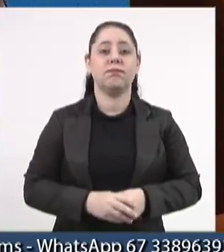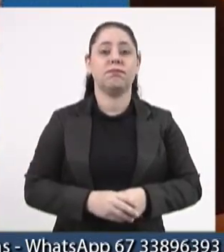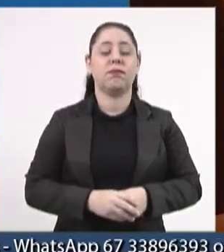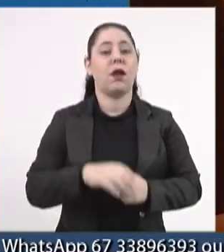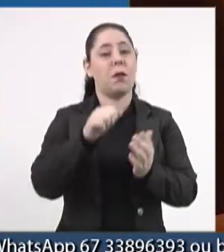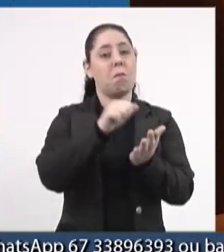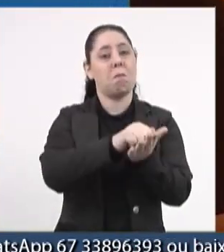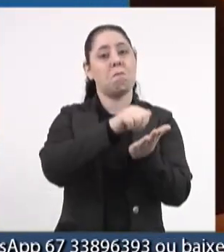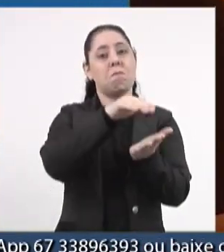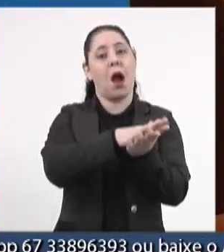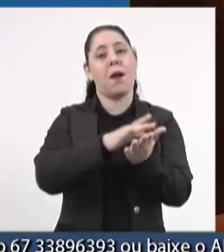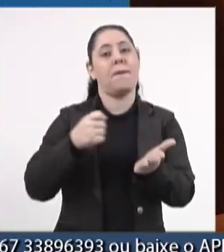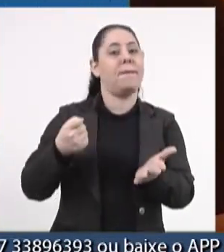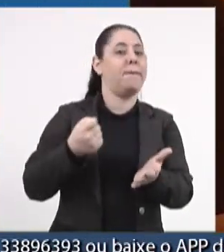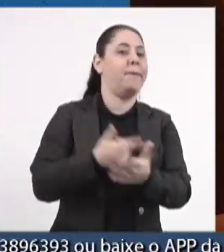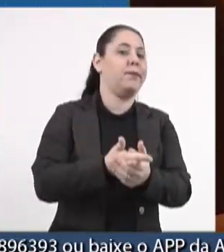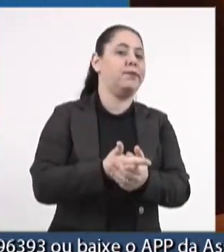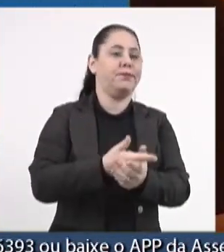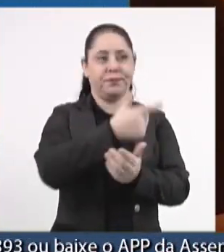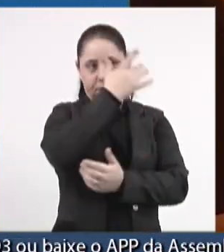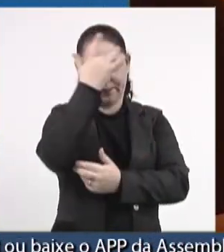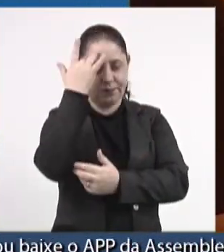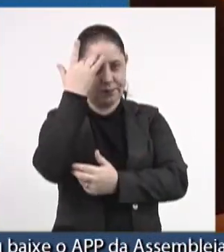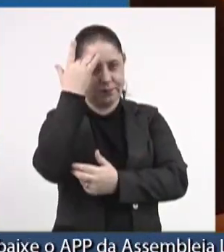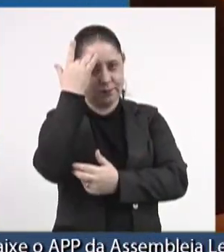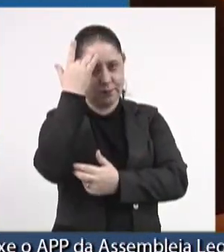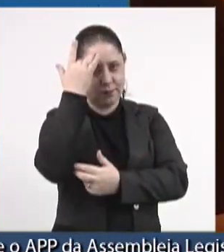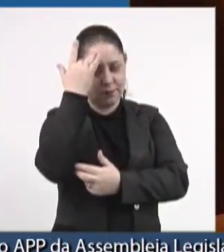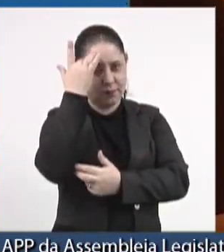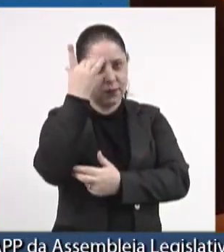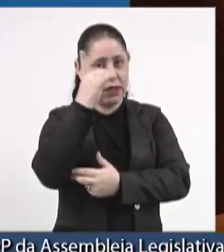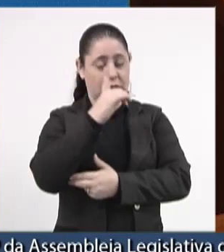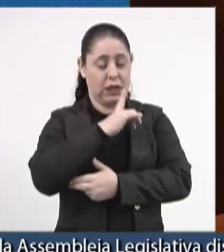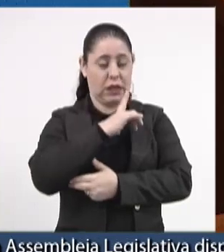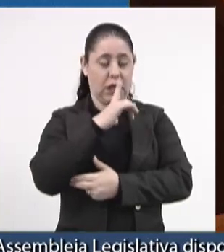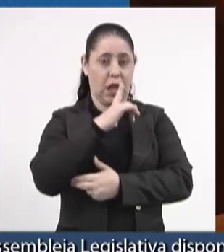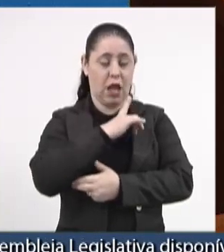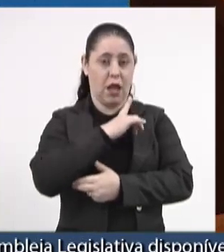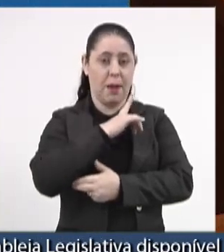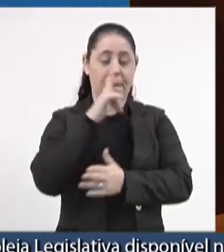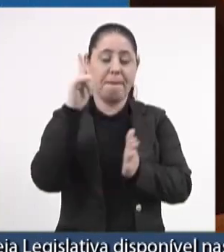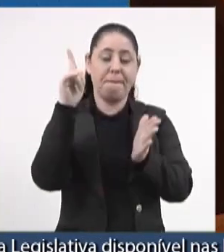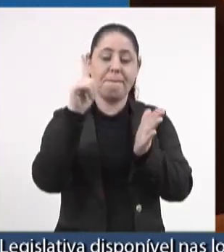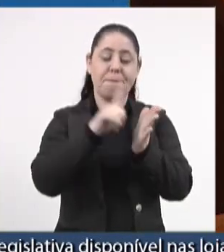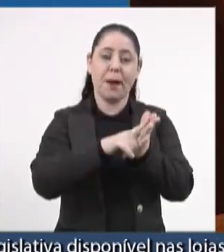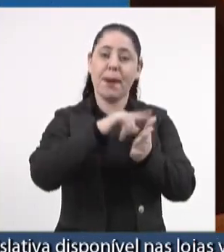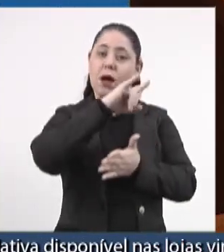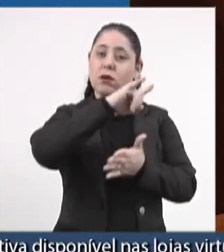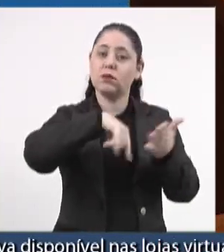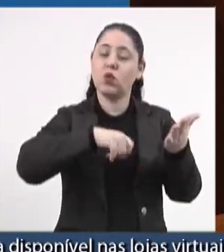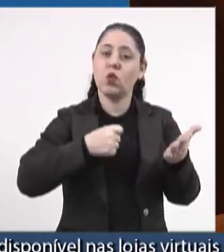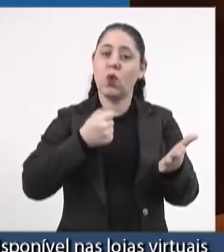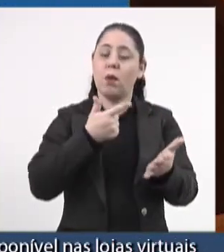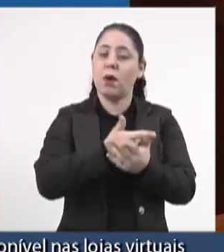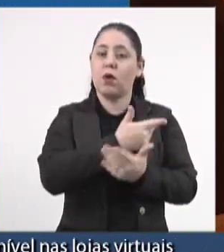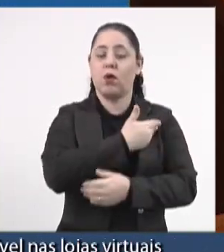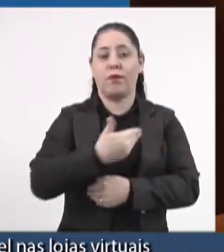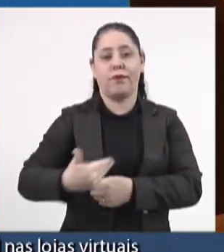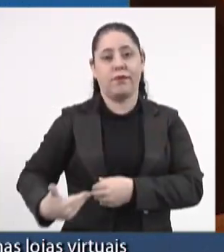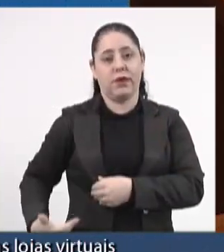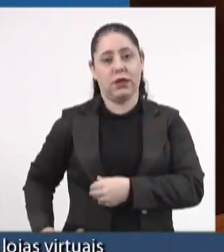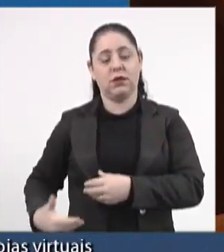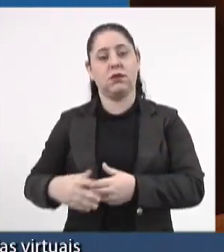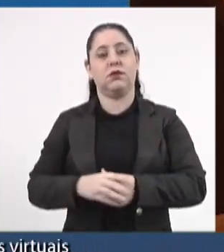É indenizar as pessoas que legitimamente foram tituladas pelo